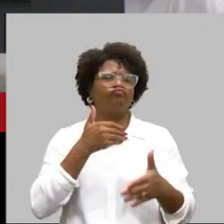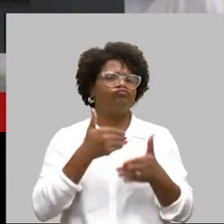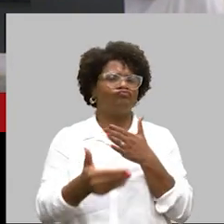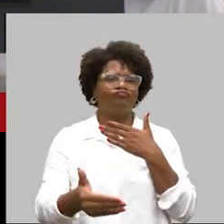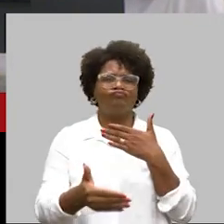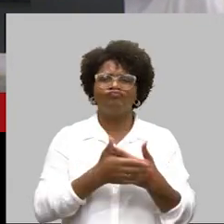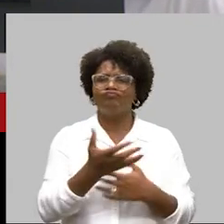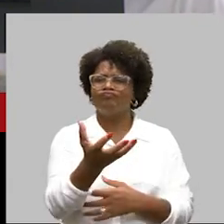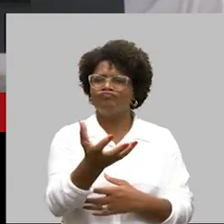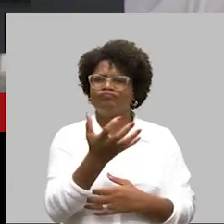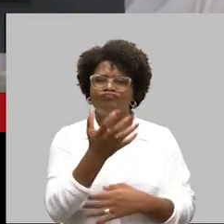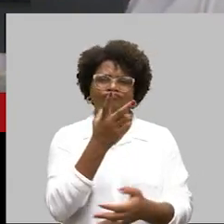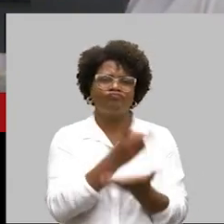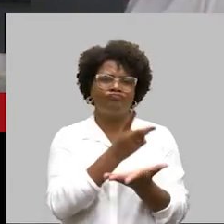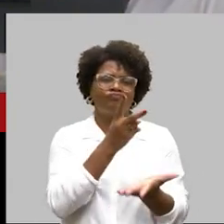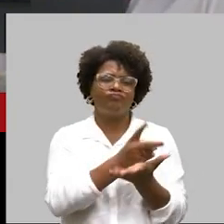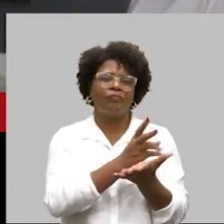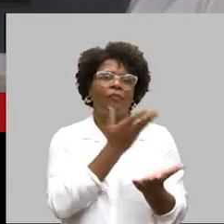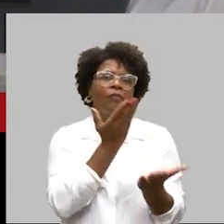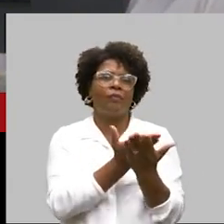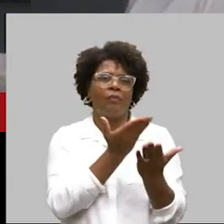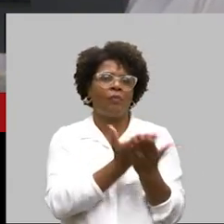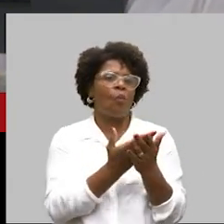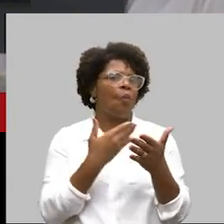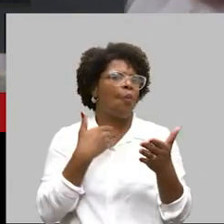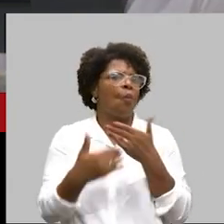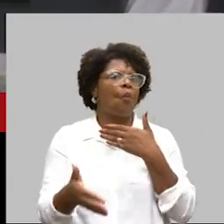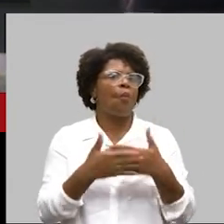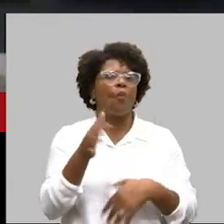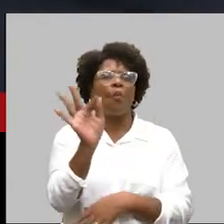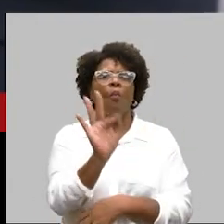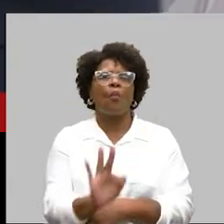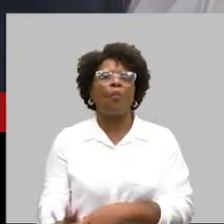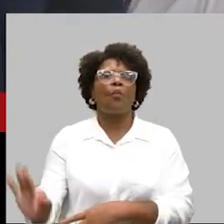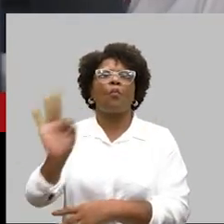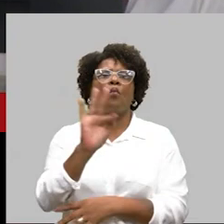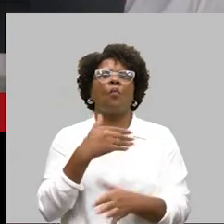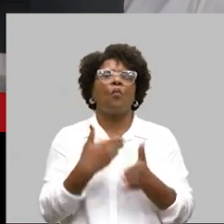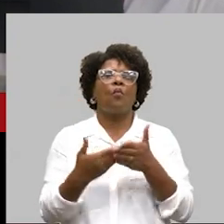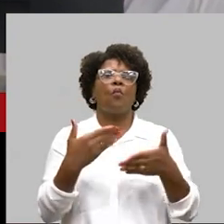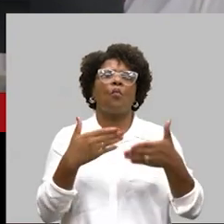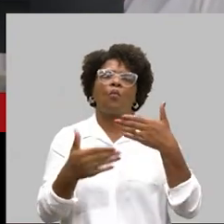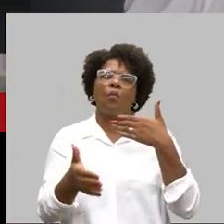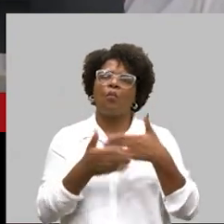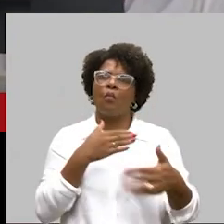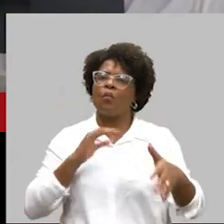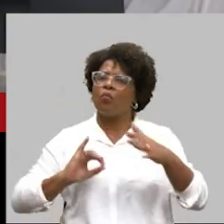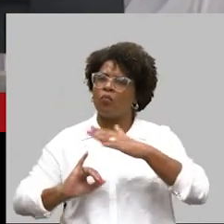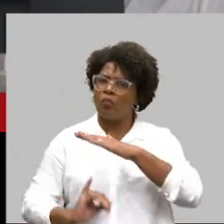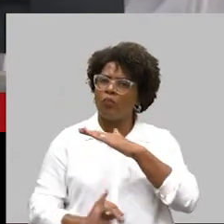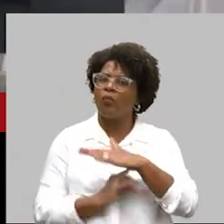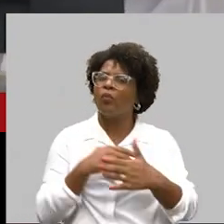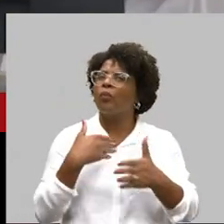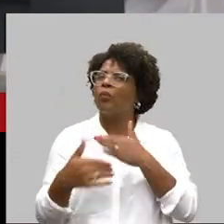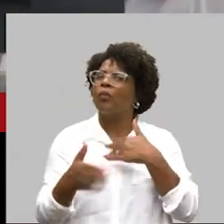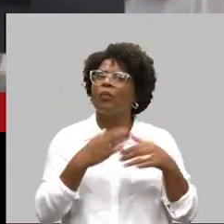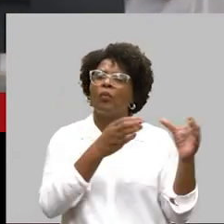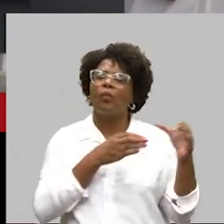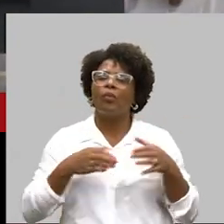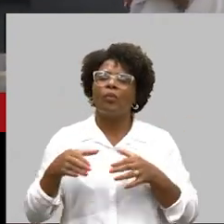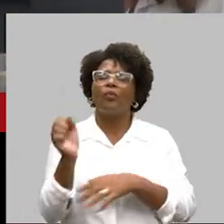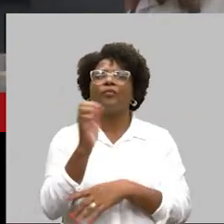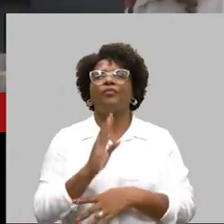continuar a estudar em qualquer universidade em qualquer Instituto em qualquer lugar do Brasil porque a juventude